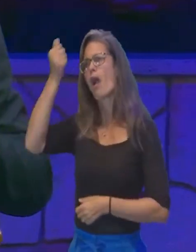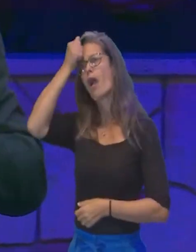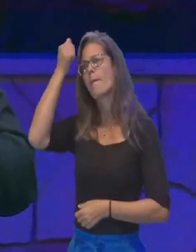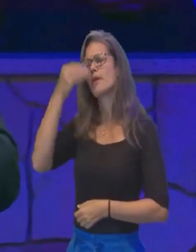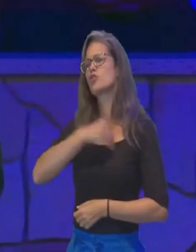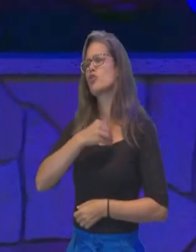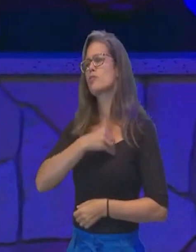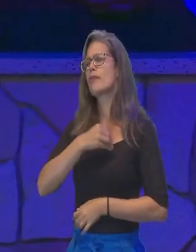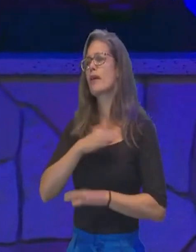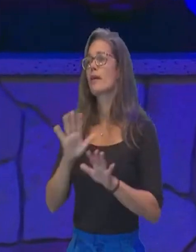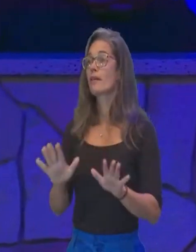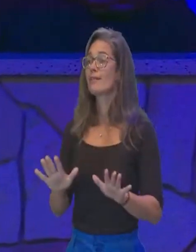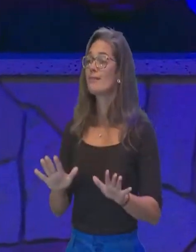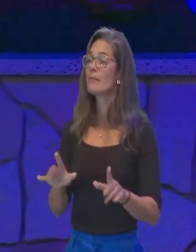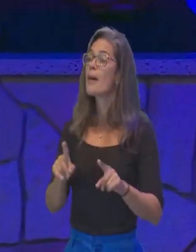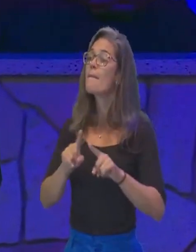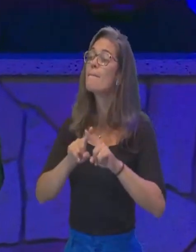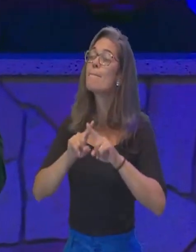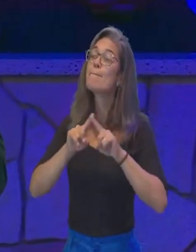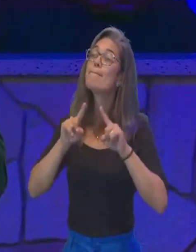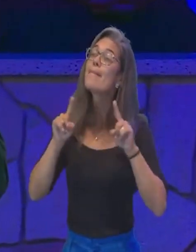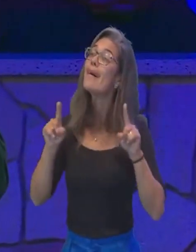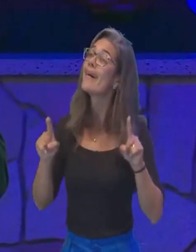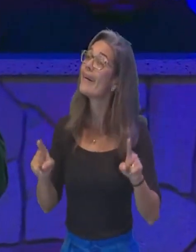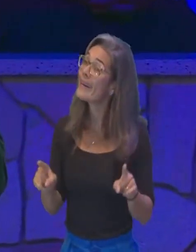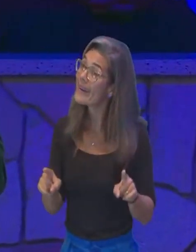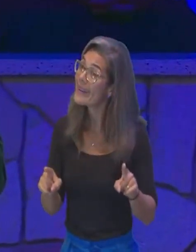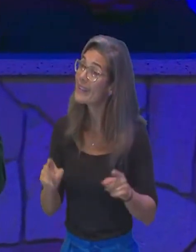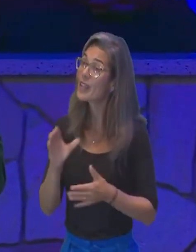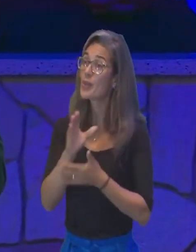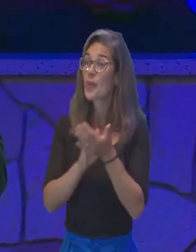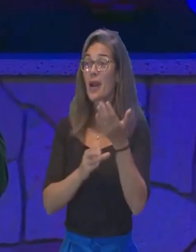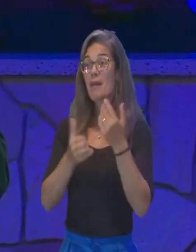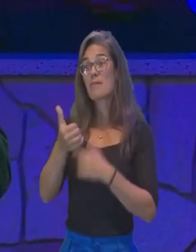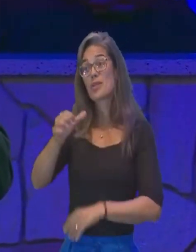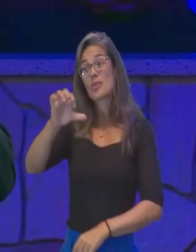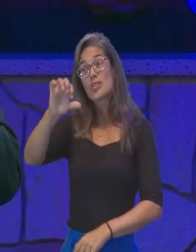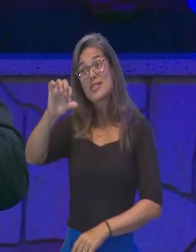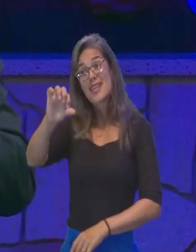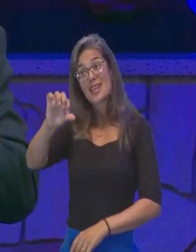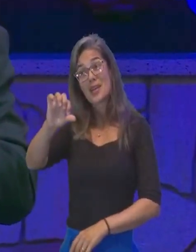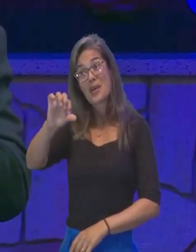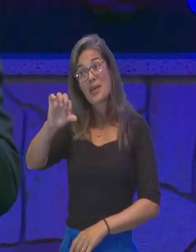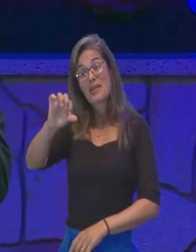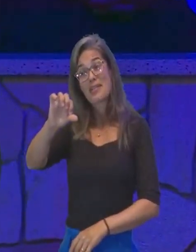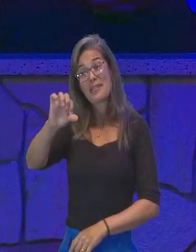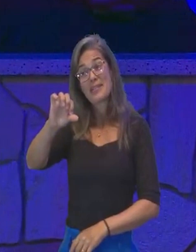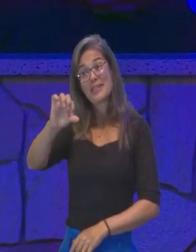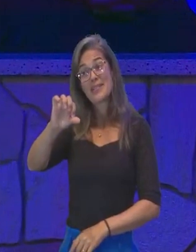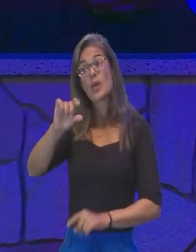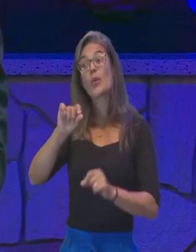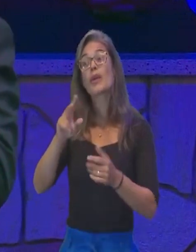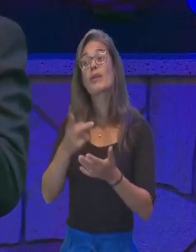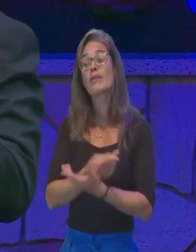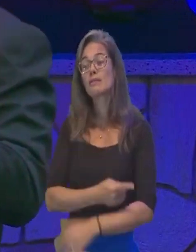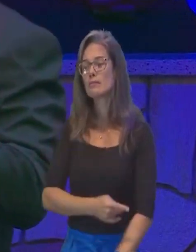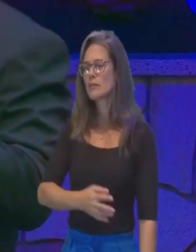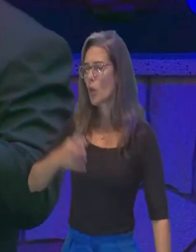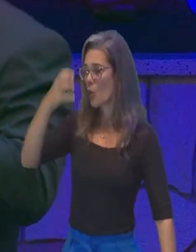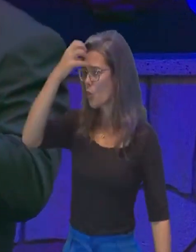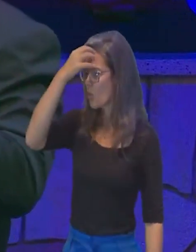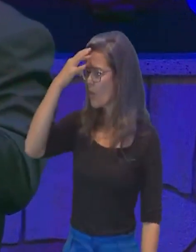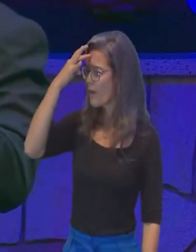vencido. Mas vejam o que diz a palavra de Deus no capítulo 19, no verso 1. Acabe fez saber